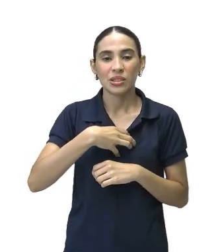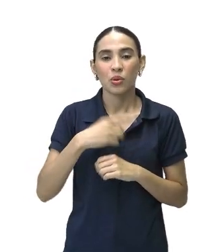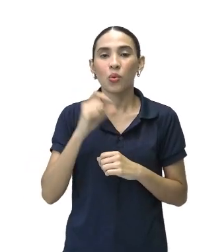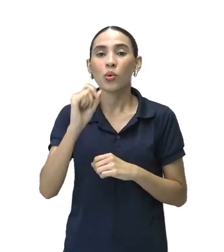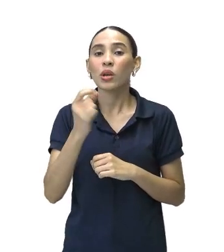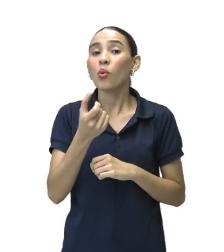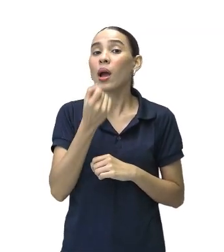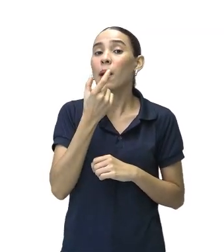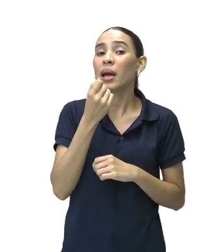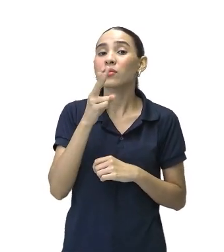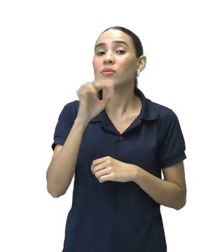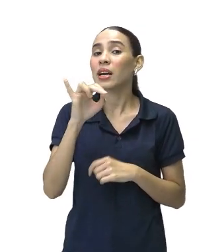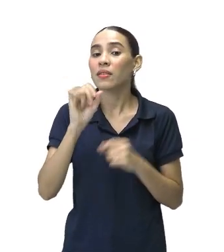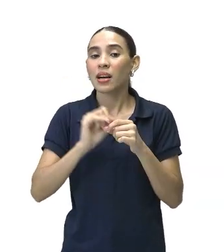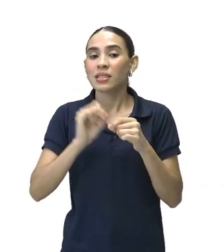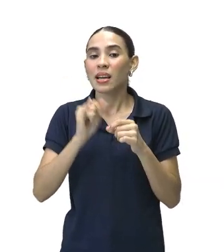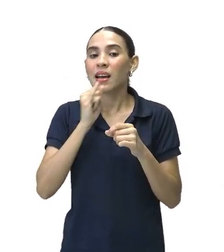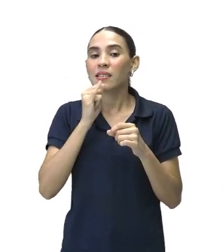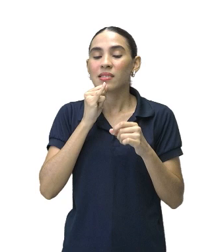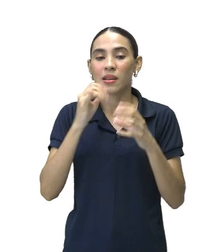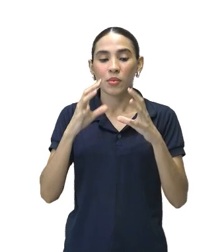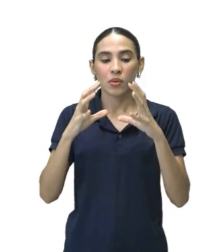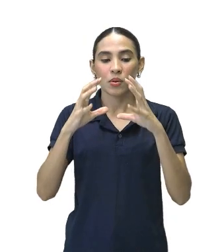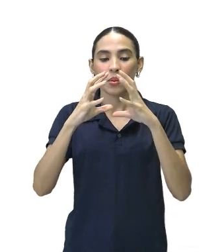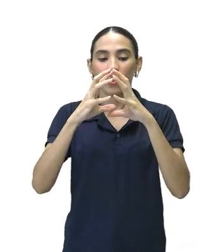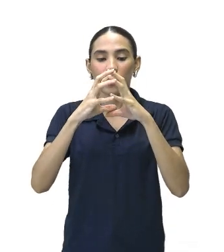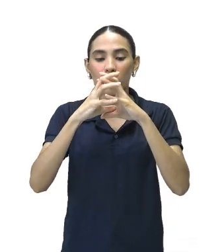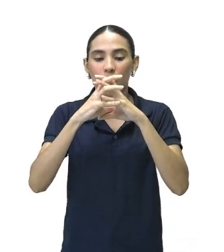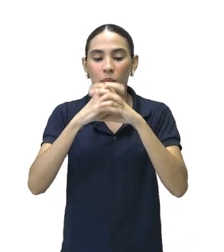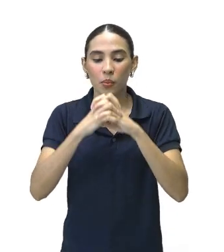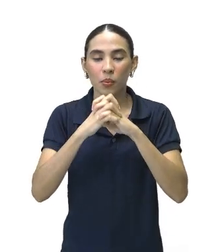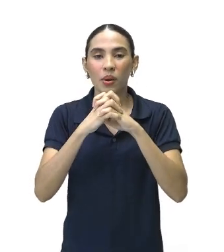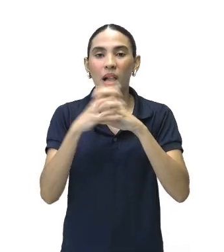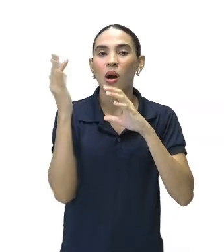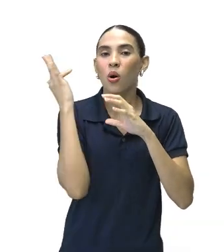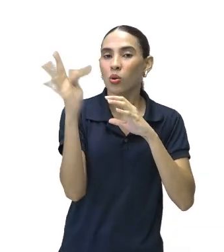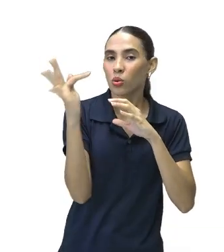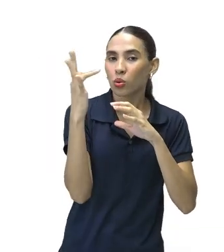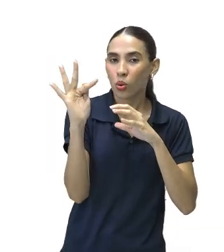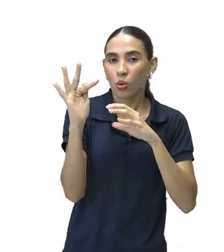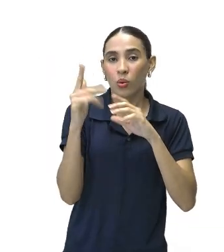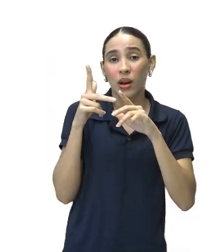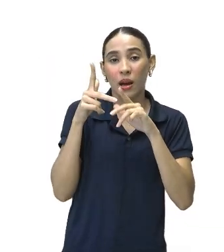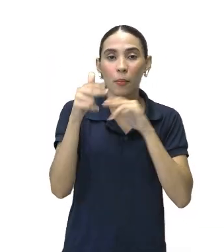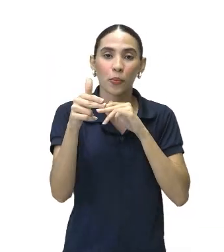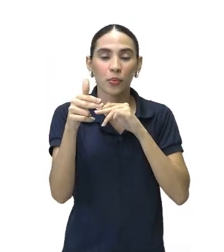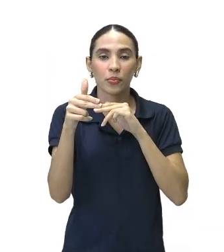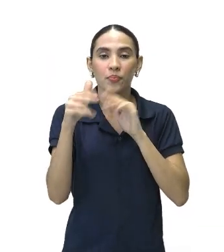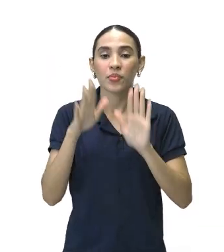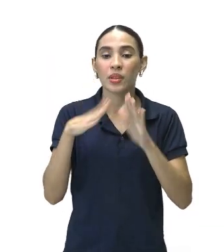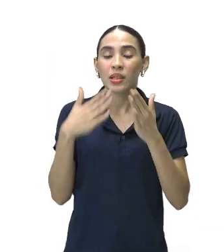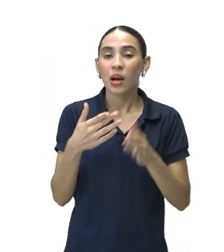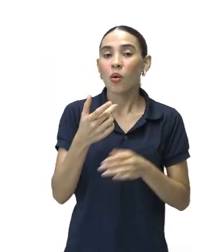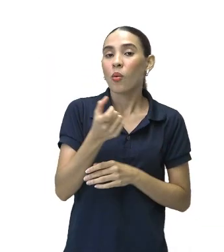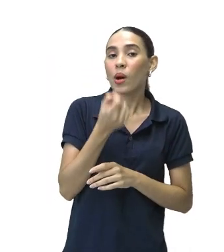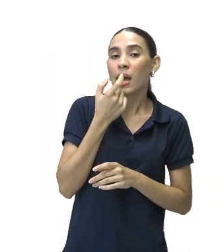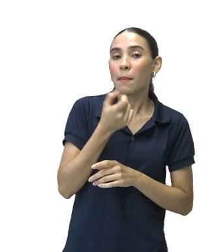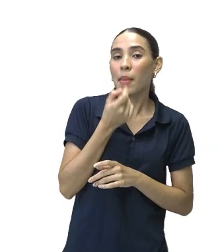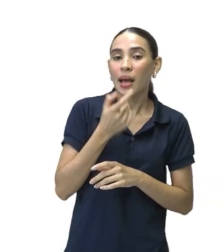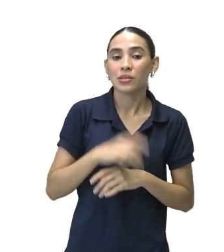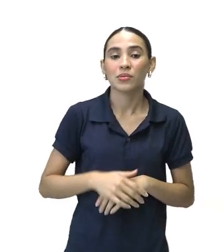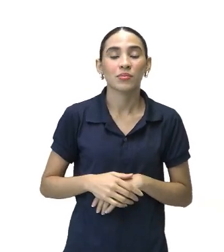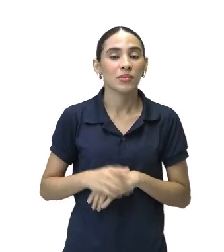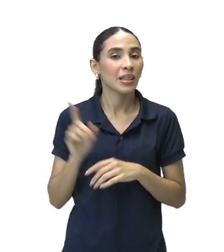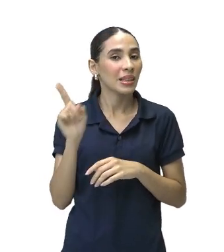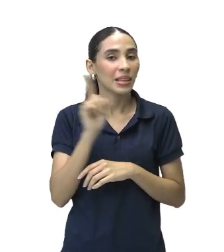vai fazer? Ele vai bloquear esse sinal da dor, ou seja, ele vai mascarar. Então, o analgésico, gente,